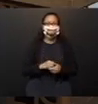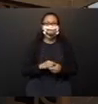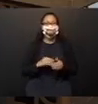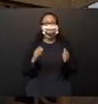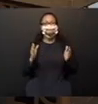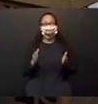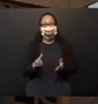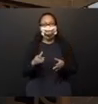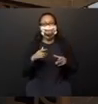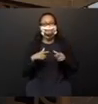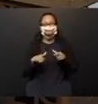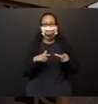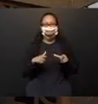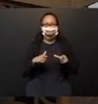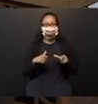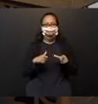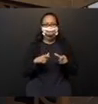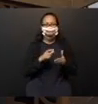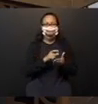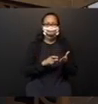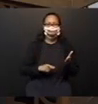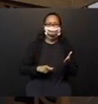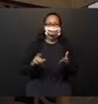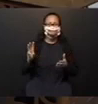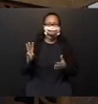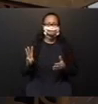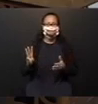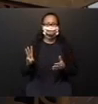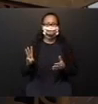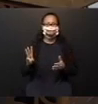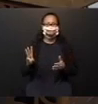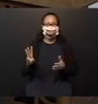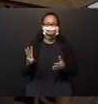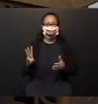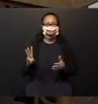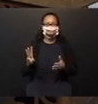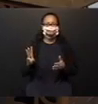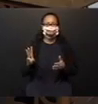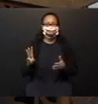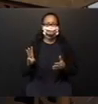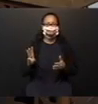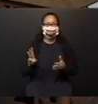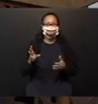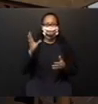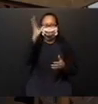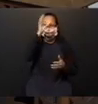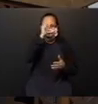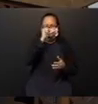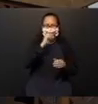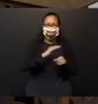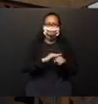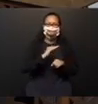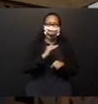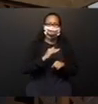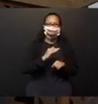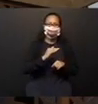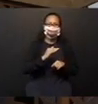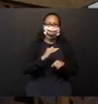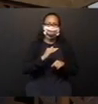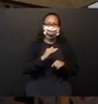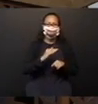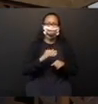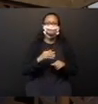Hoje nós vamos trabalhar com a unidade 3 ainda, mas nós vamos nos aprofundar nesse capítulo, porque ele foi dividido em duas partes. Hoje nós